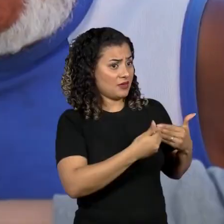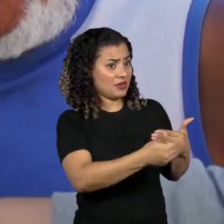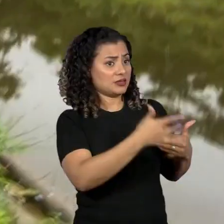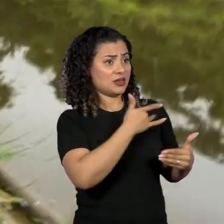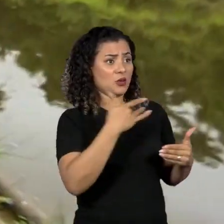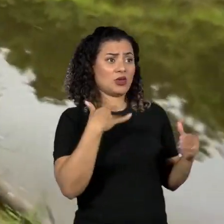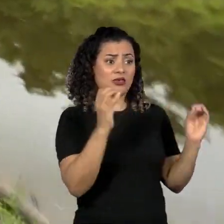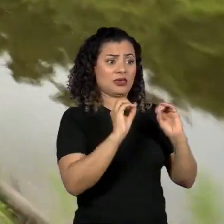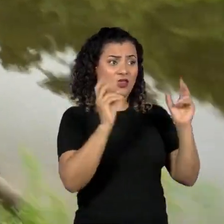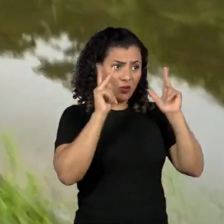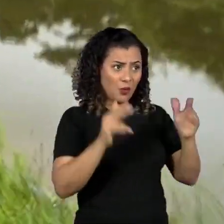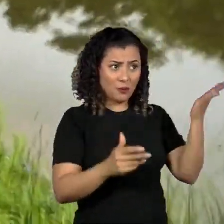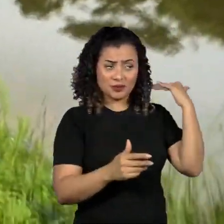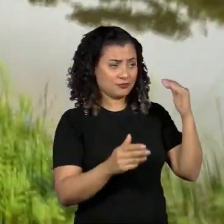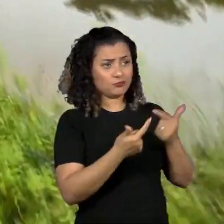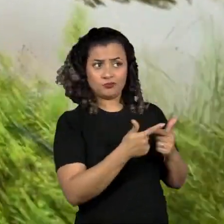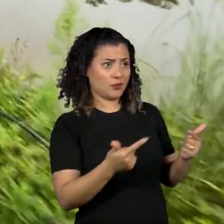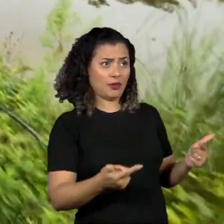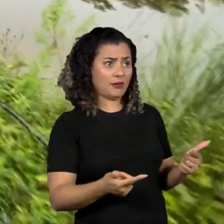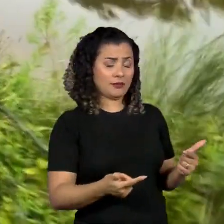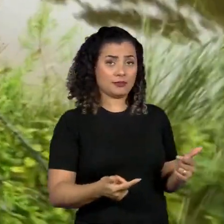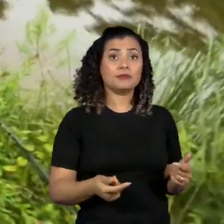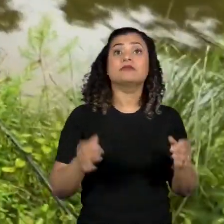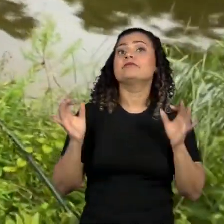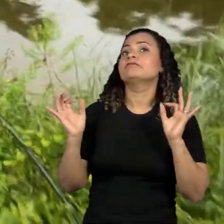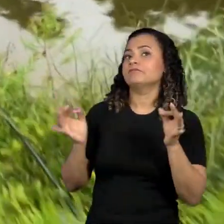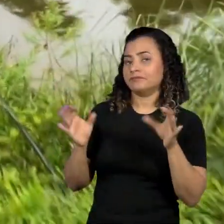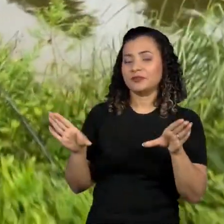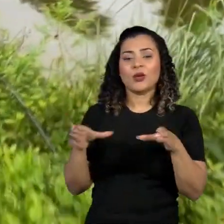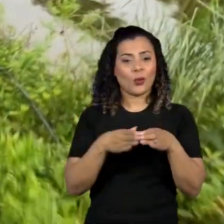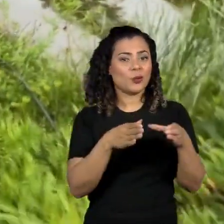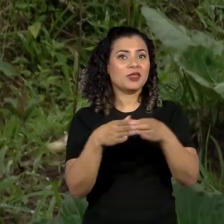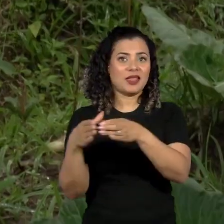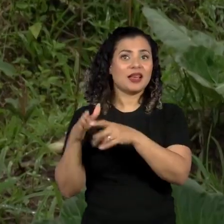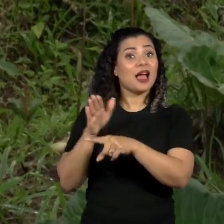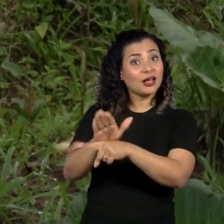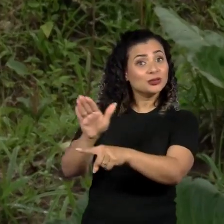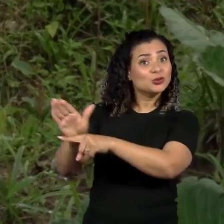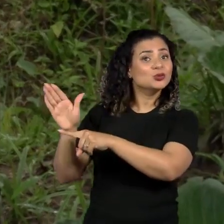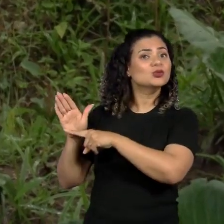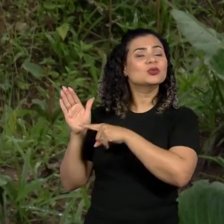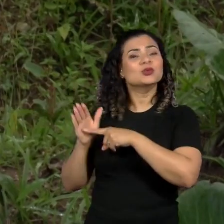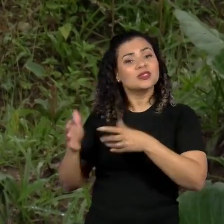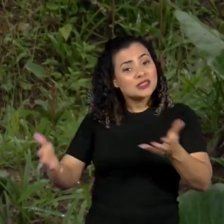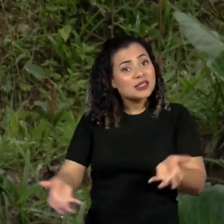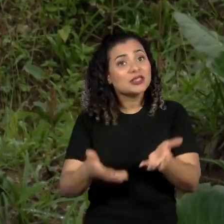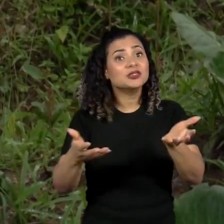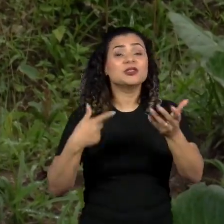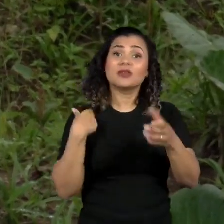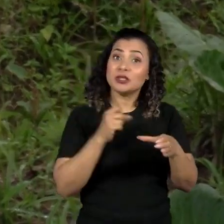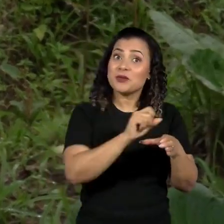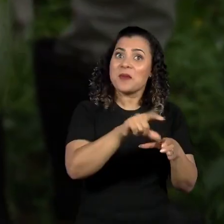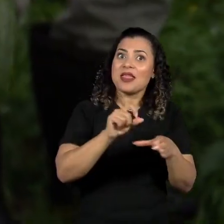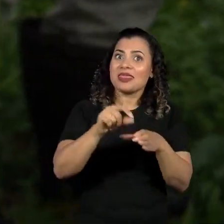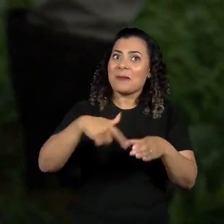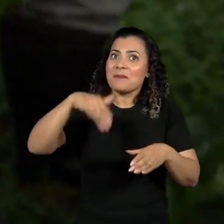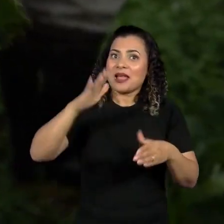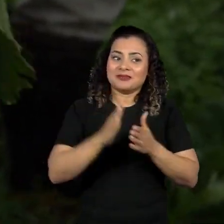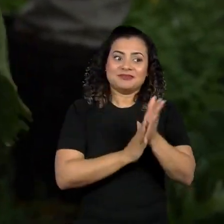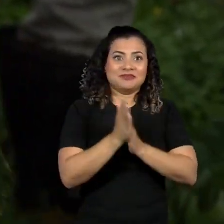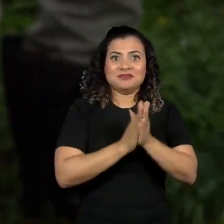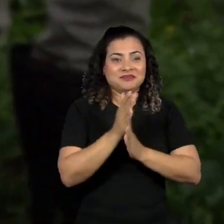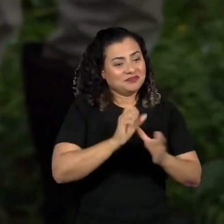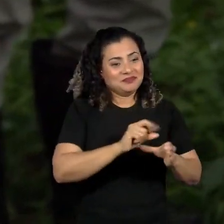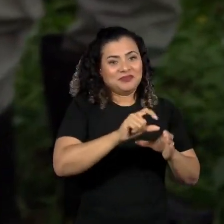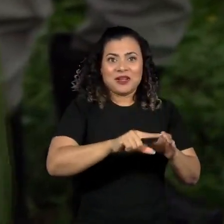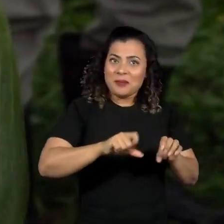como antigamente. As comunidades ajudam bastante, porque daí incentiva até mais, a gente até planta mais, né? E tem